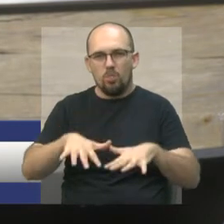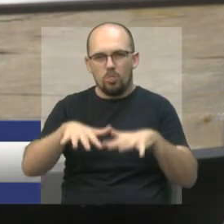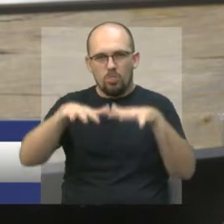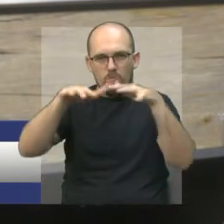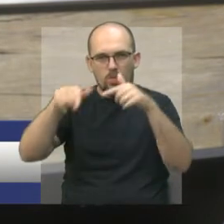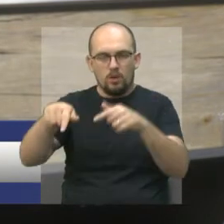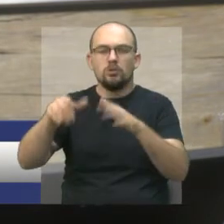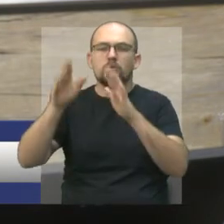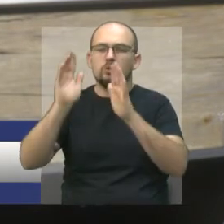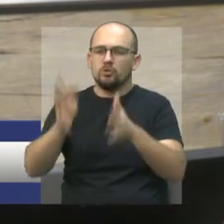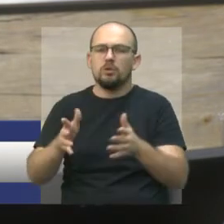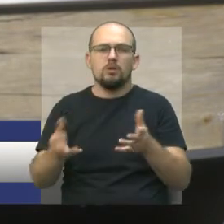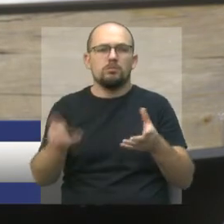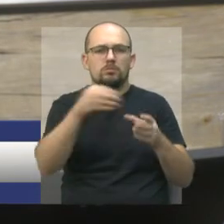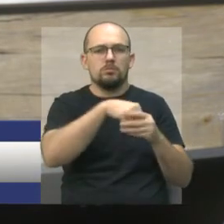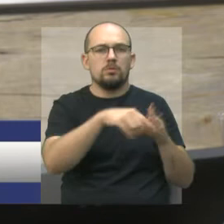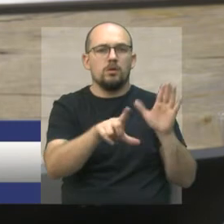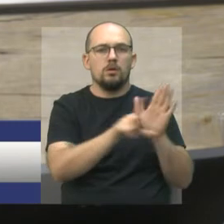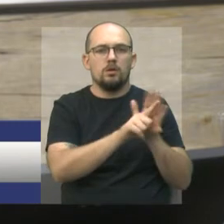já está assegurada na Lei